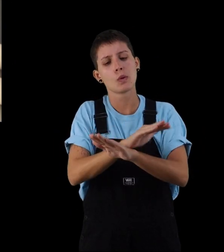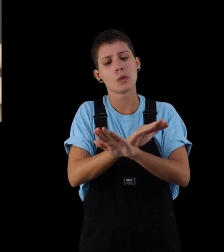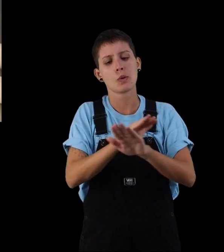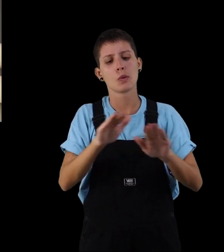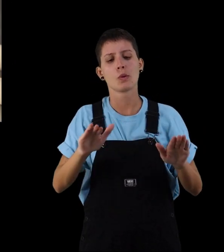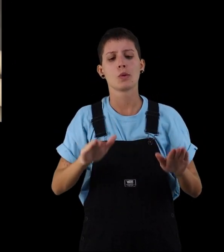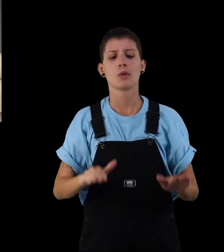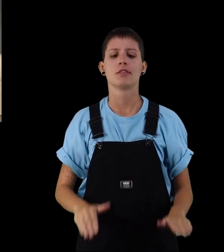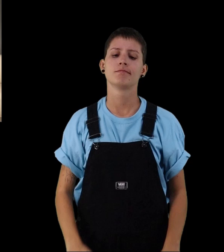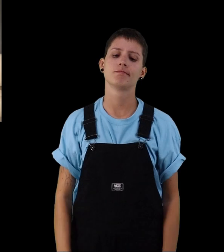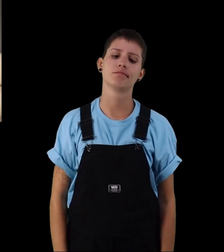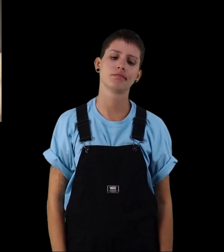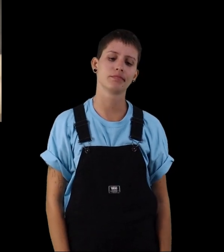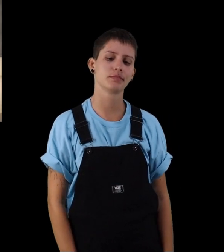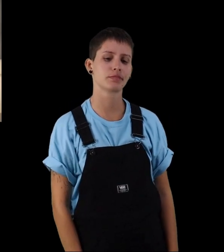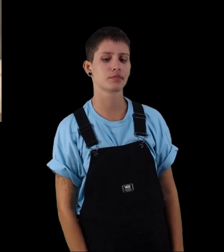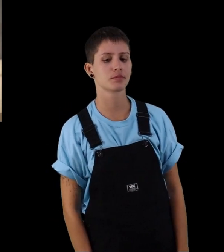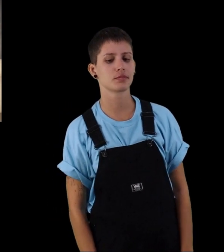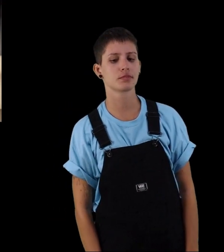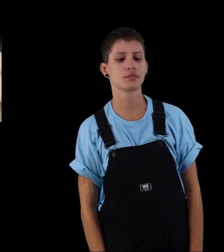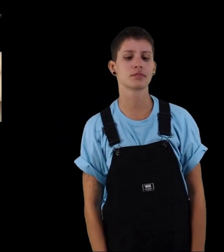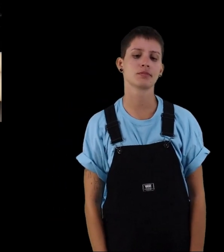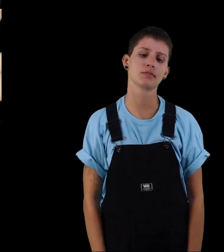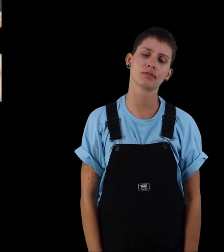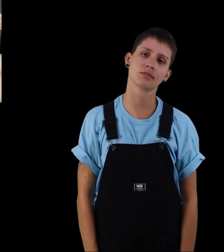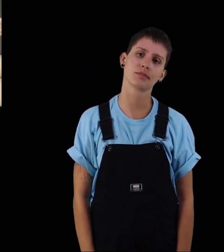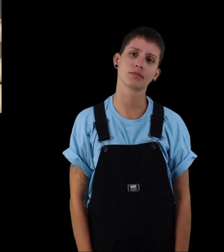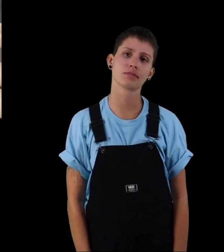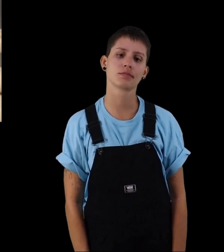trégua. Mão de Eliesa segura o boneco deitado no